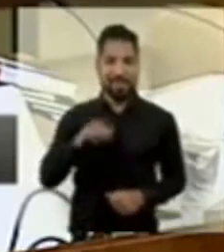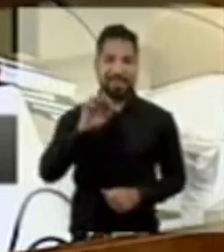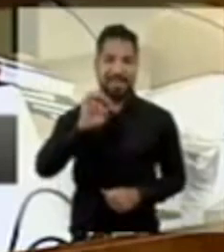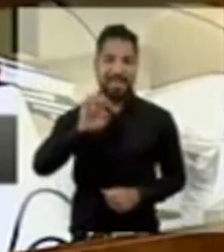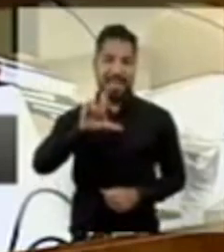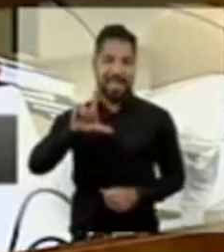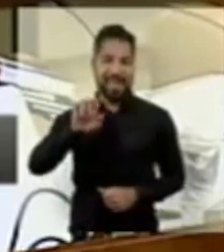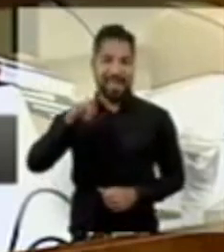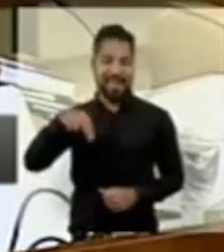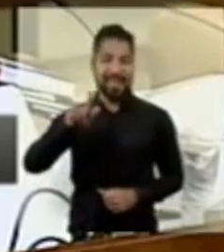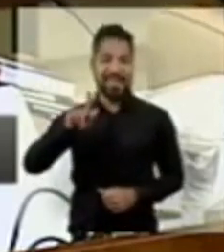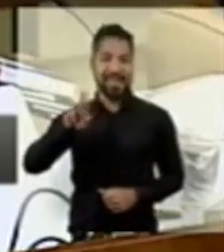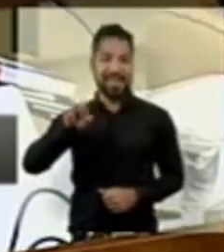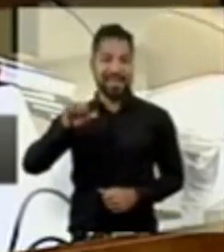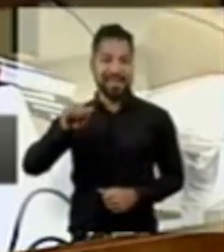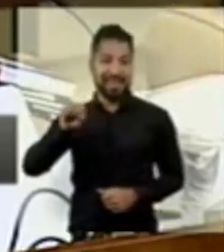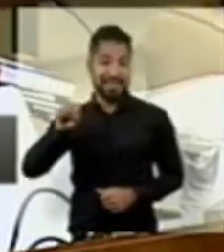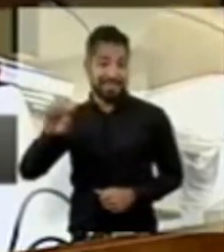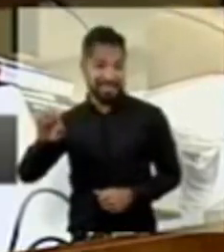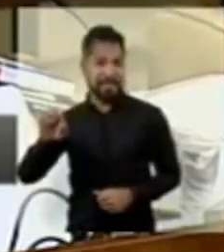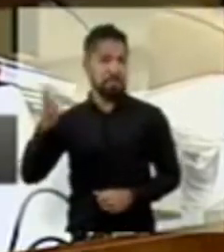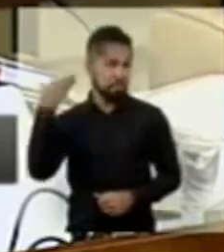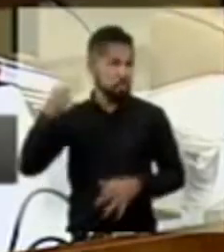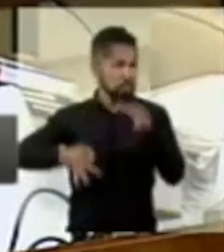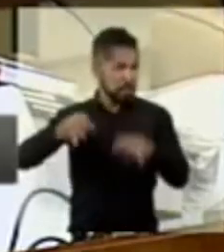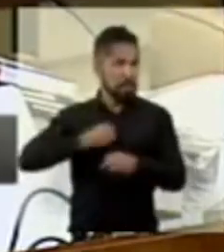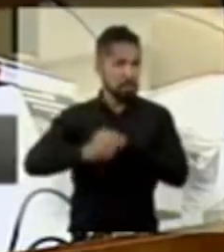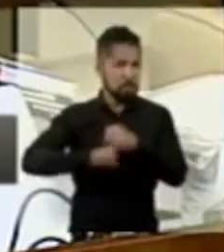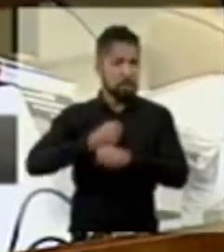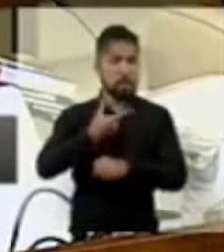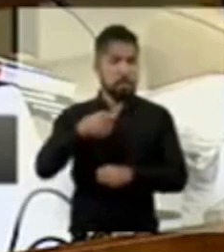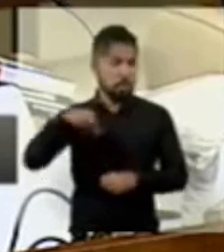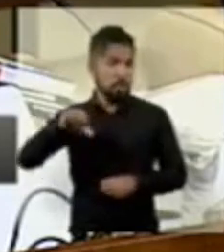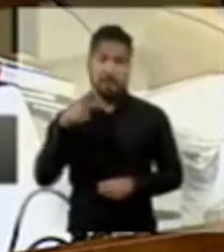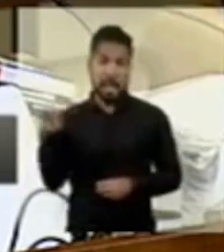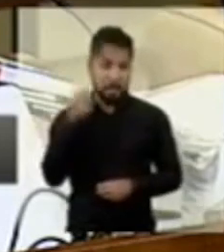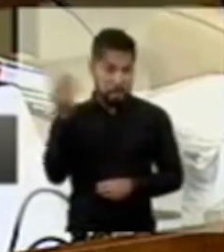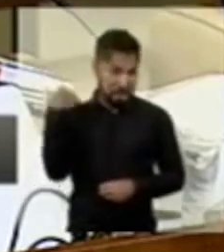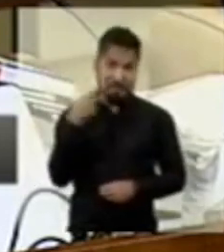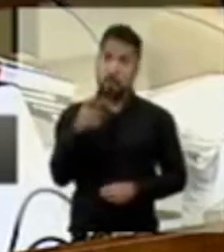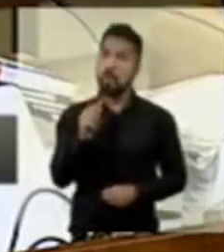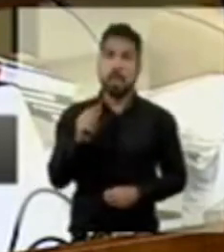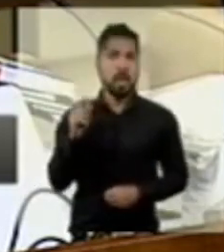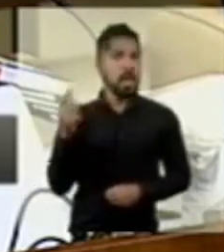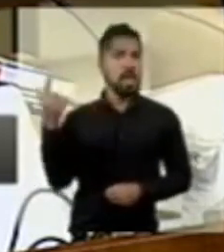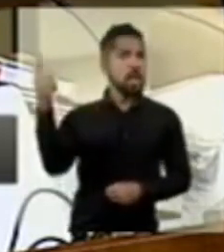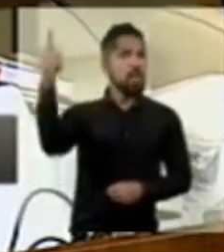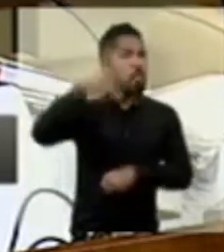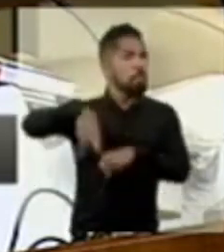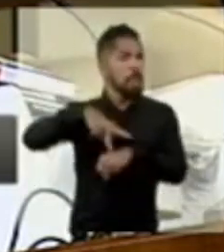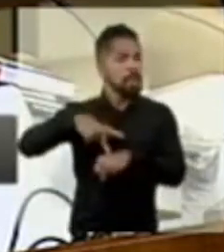é do julgamento em 2009 em que ela disse nenhum país civilizado do mundo exige o trânsito em